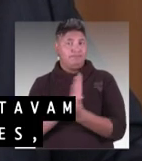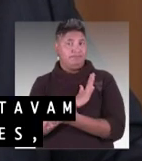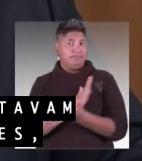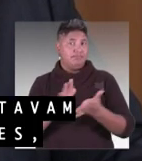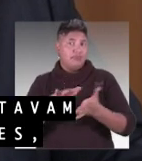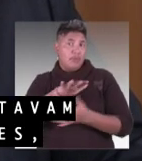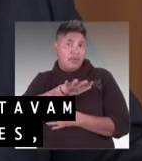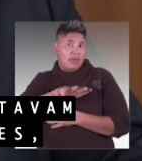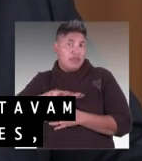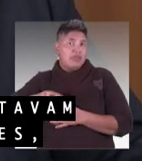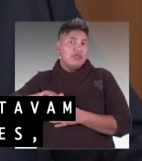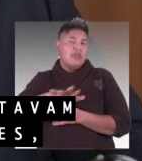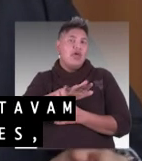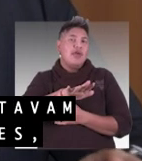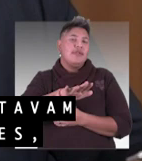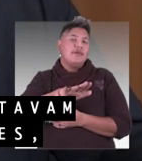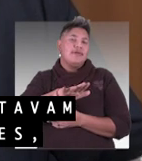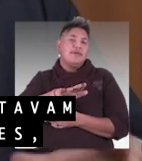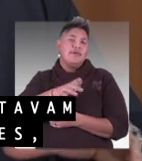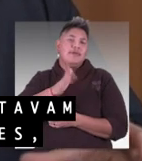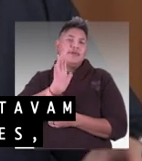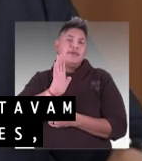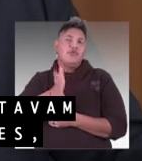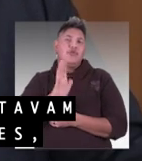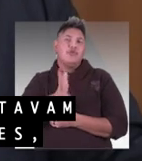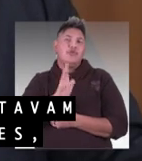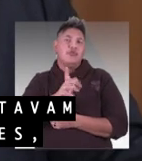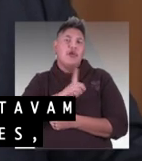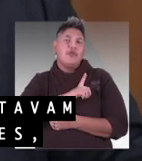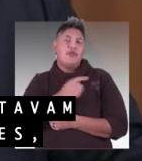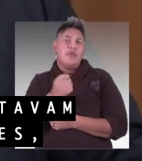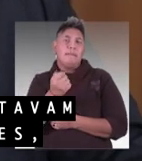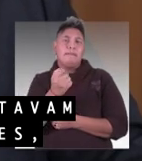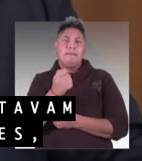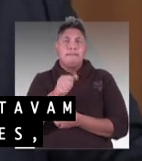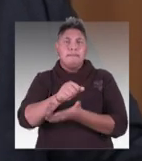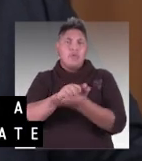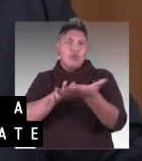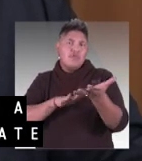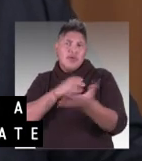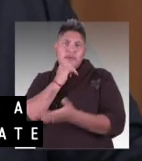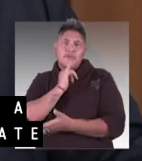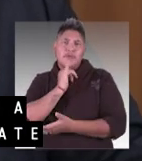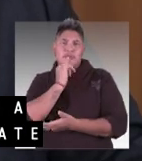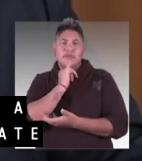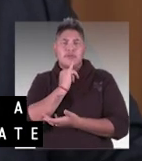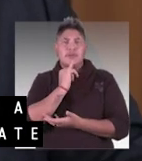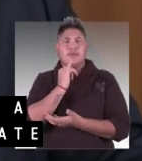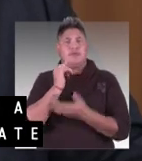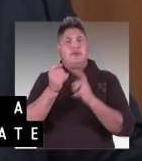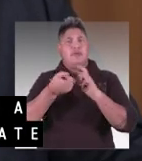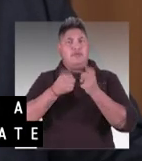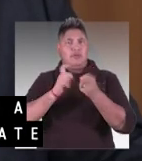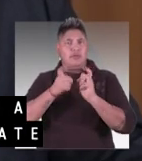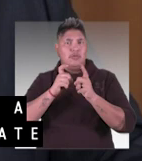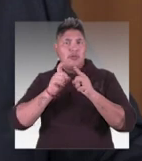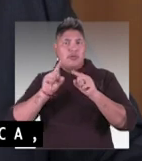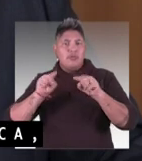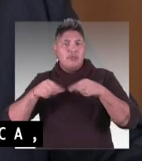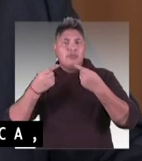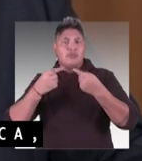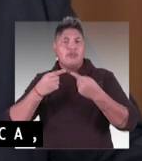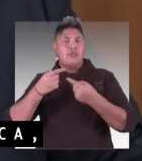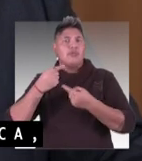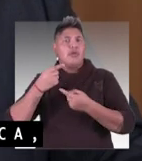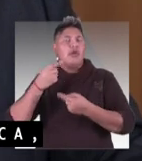Algumas áreas que estavam com poucas atividades, como, por exemplo, a coordenação de combate às fraudes